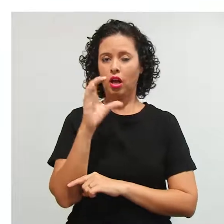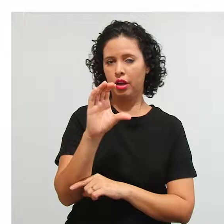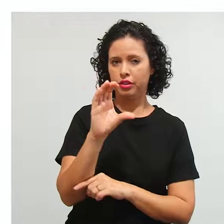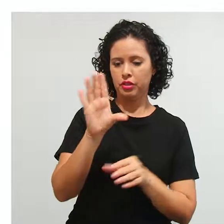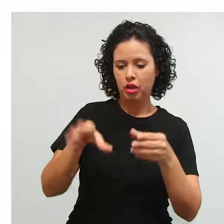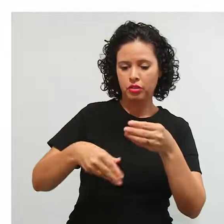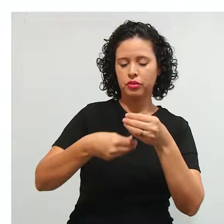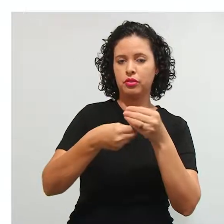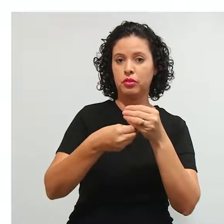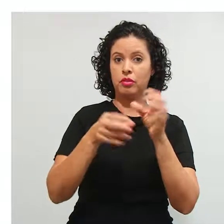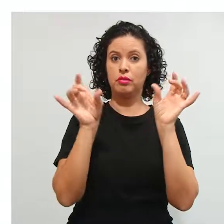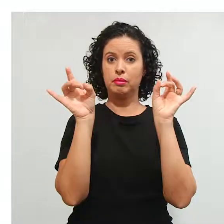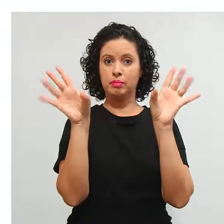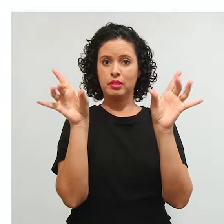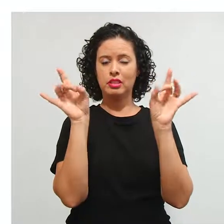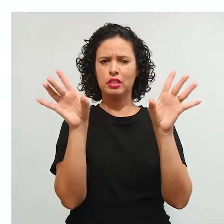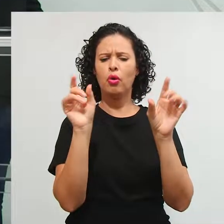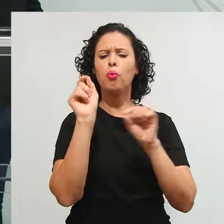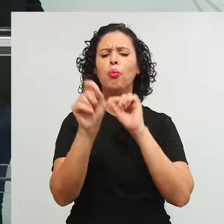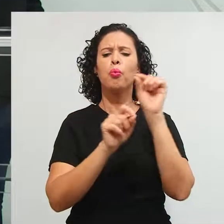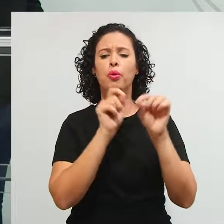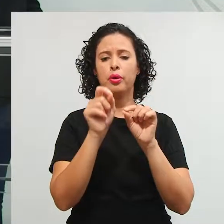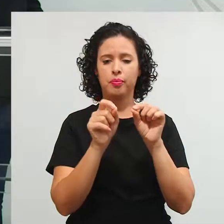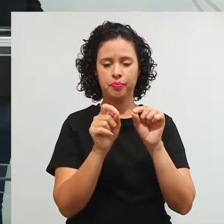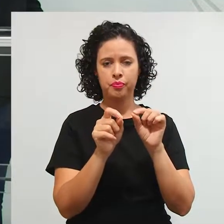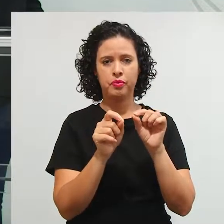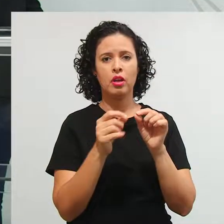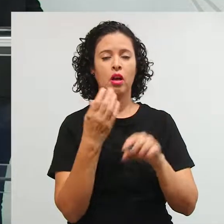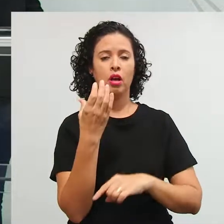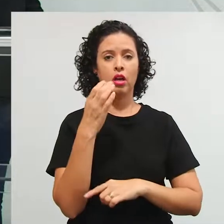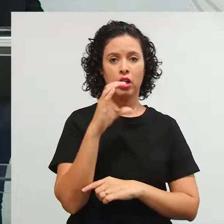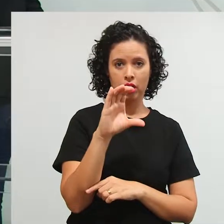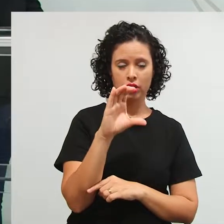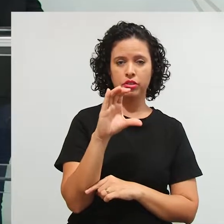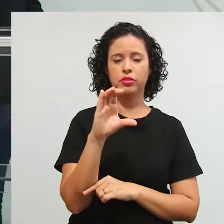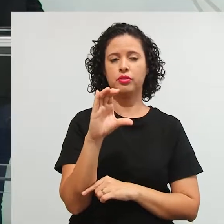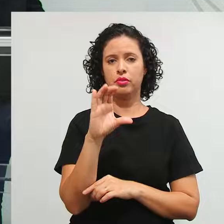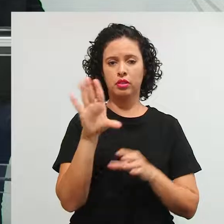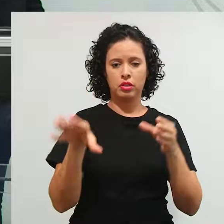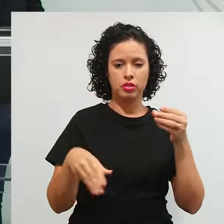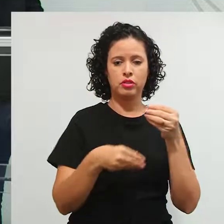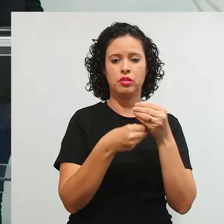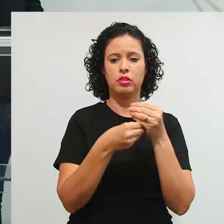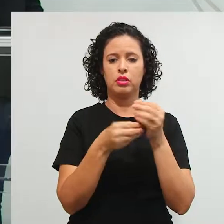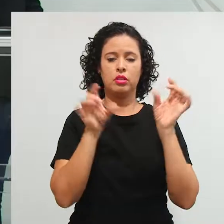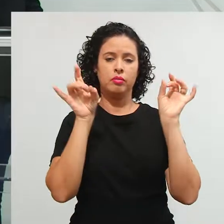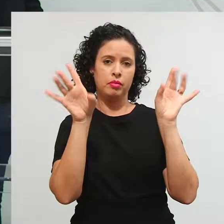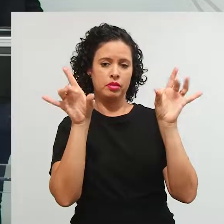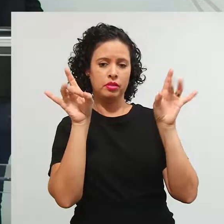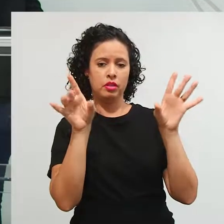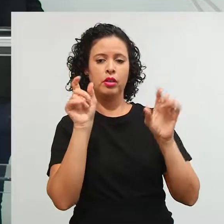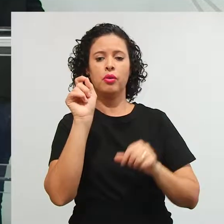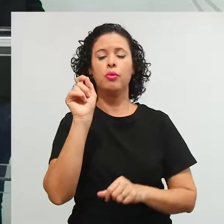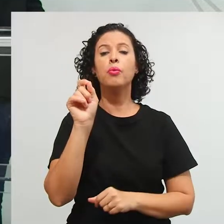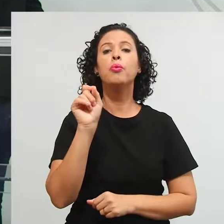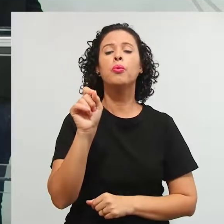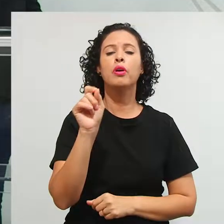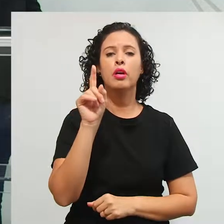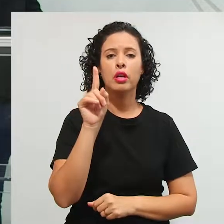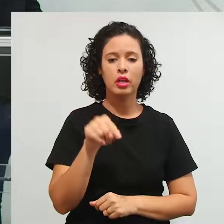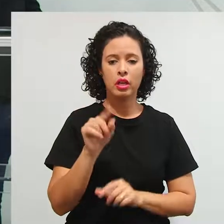adicional especial? Então, aqui comigo. O crédito adicional especial é